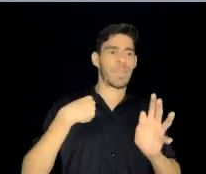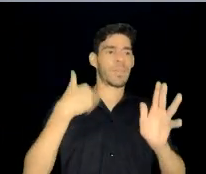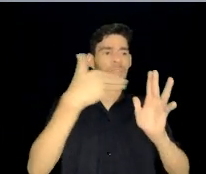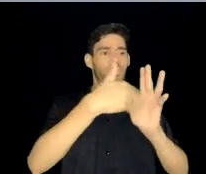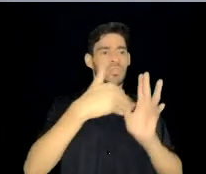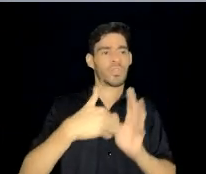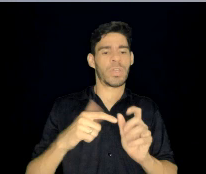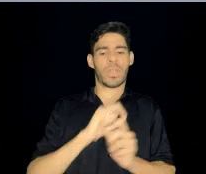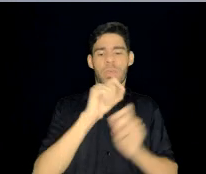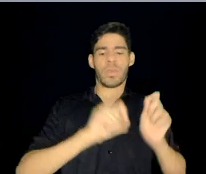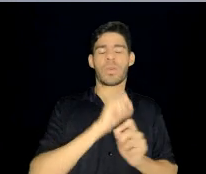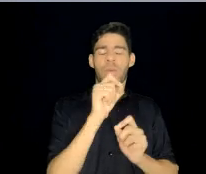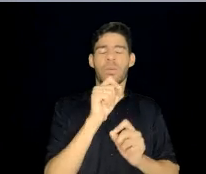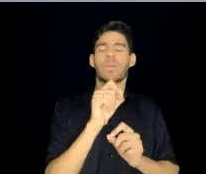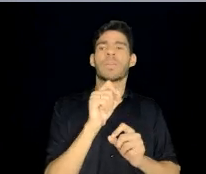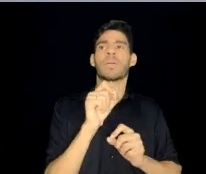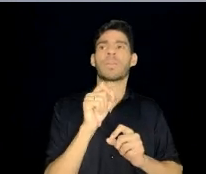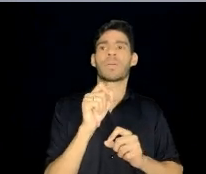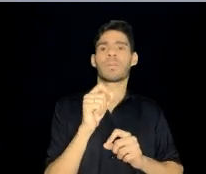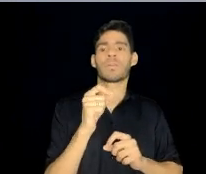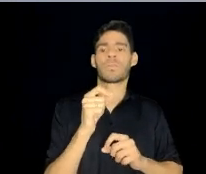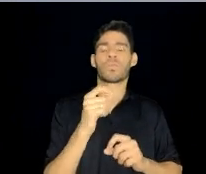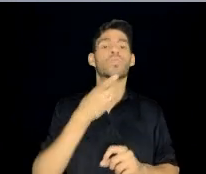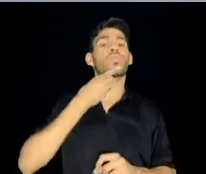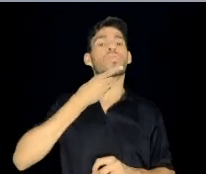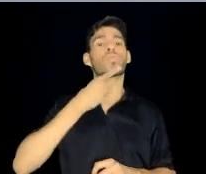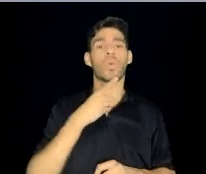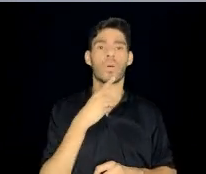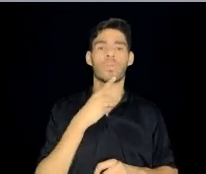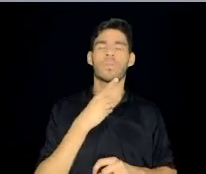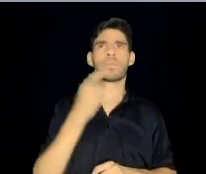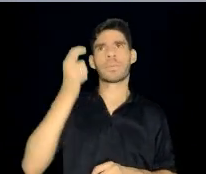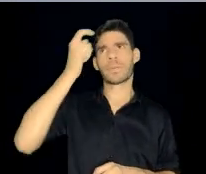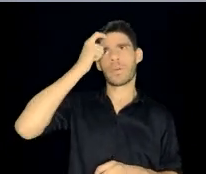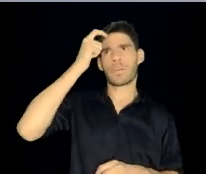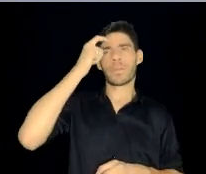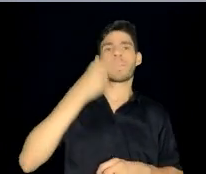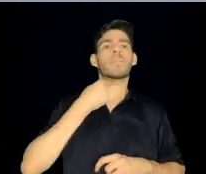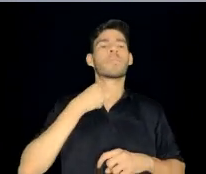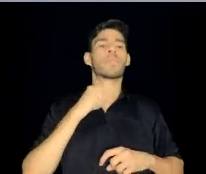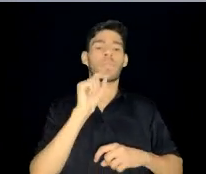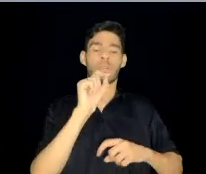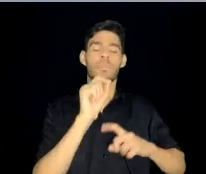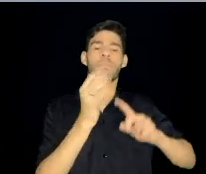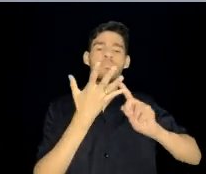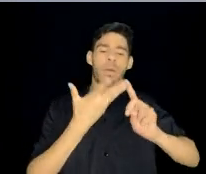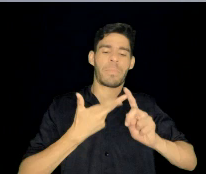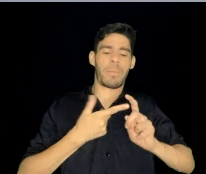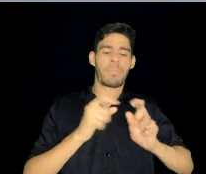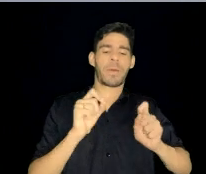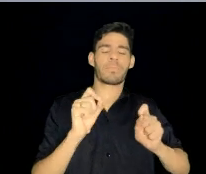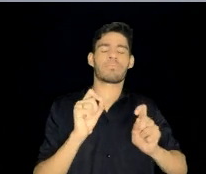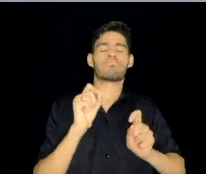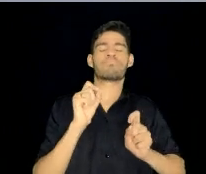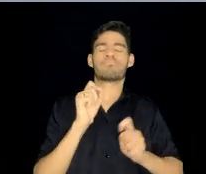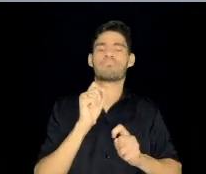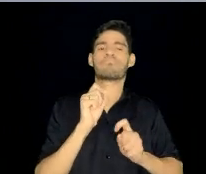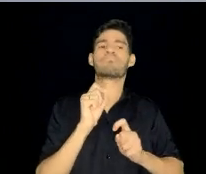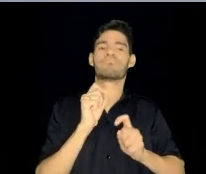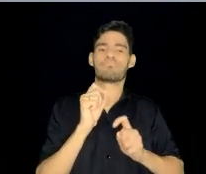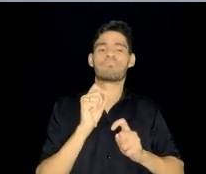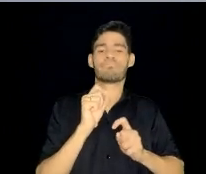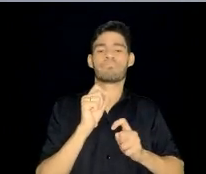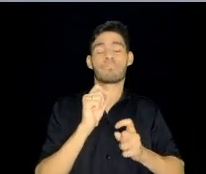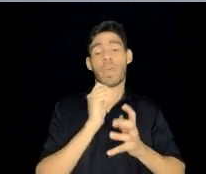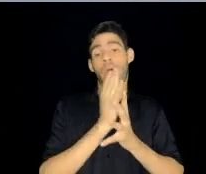fatores que acabam excluindo o elemento subjetivo, o dolo, que é a consciência e a vontade de praticar os elementos do